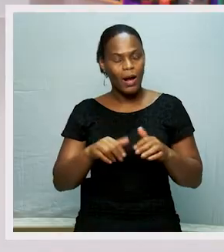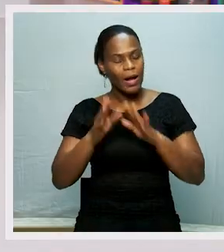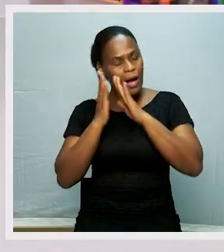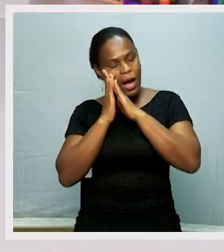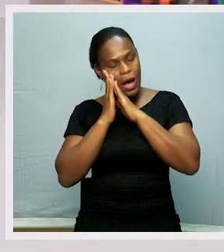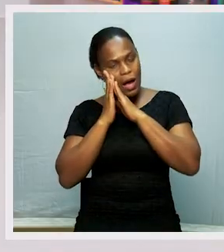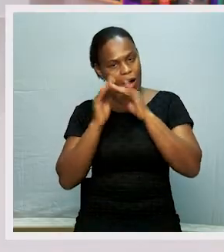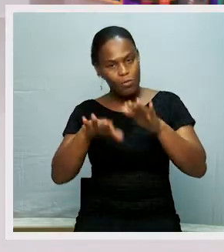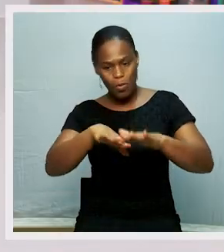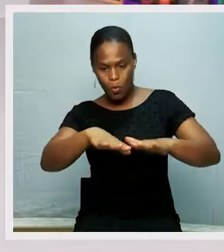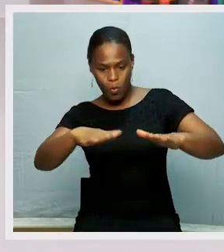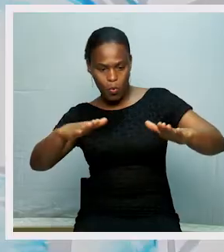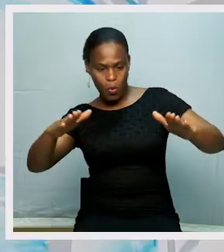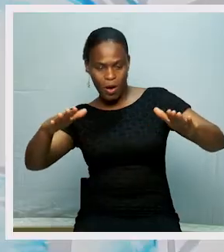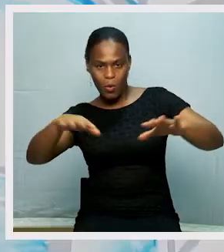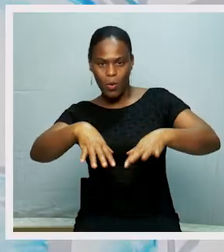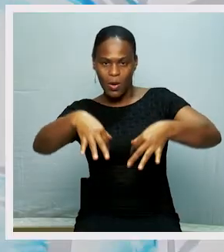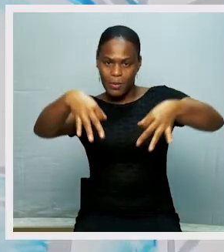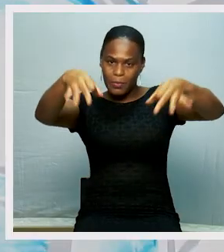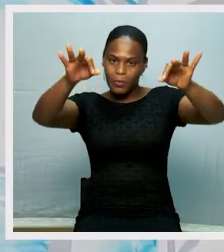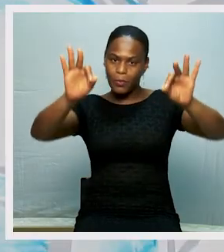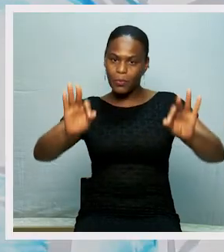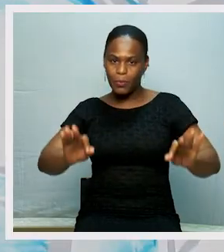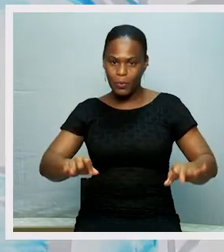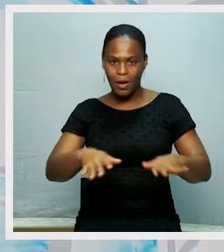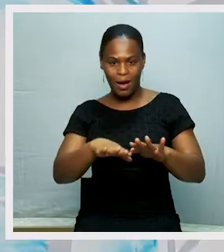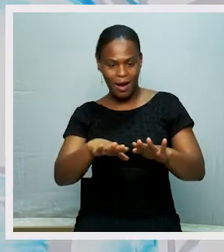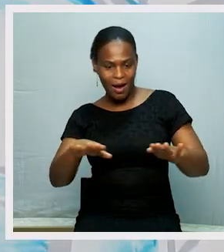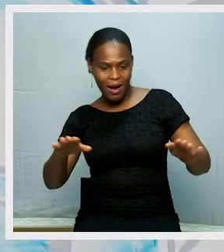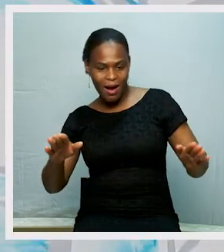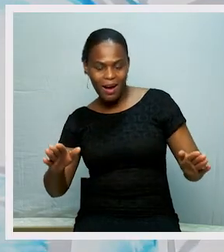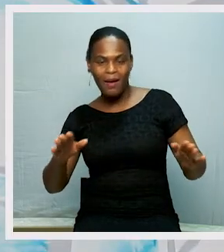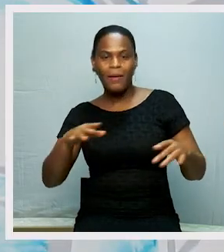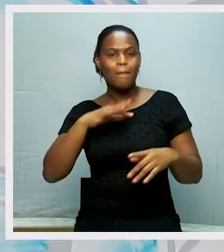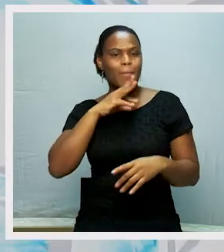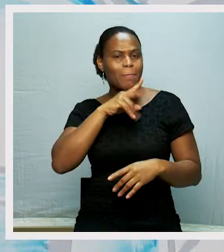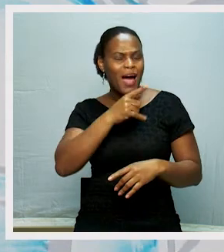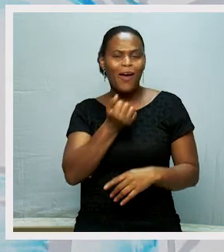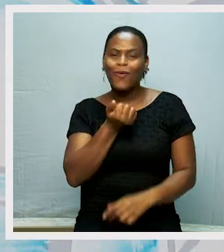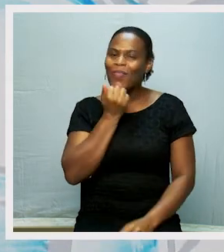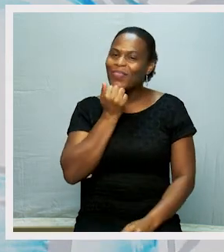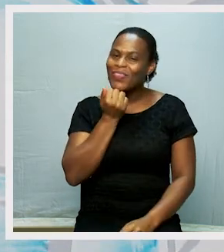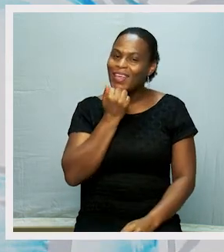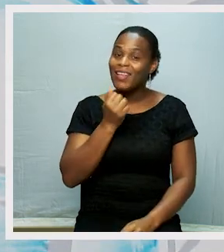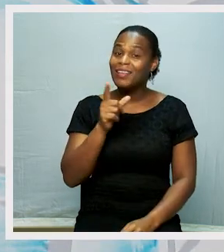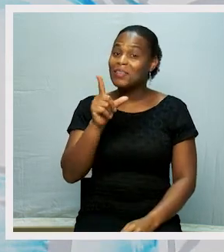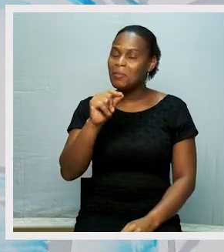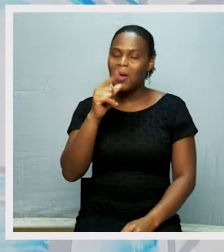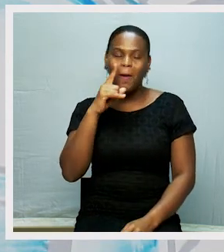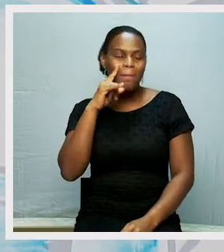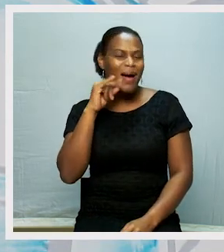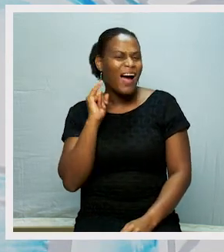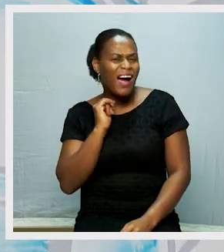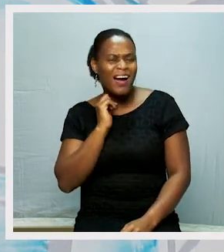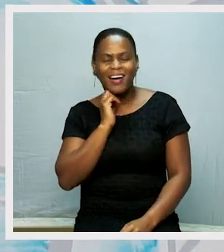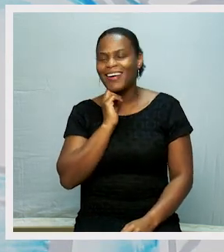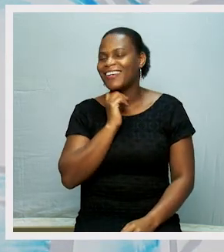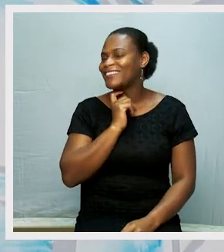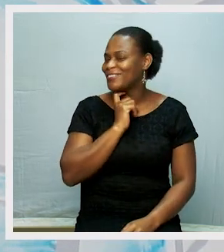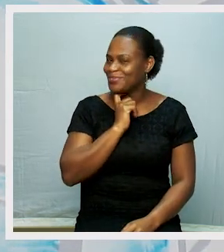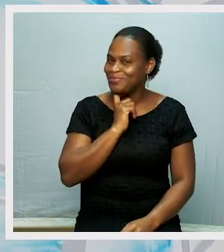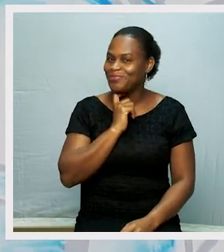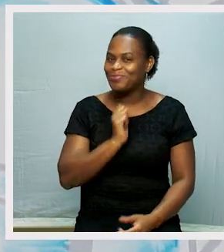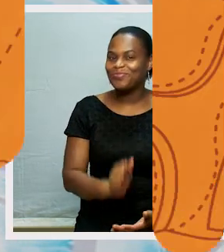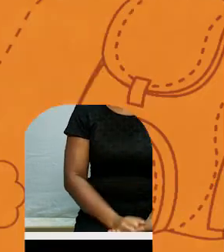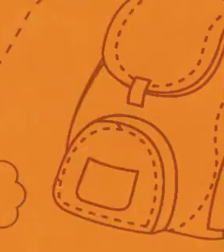Arrumar a cama perfeitamente. E a mãe fica toda contente. E o pai, nem imaginem como é